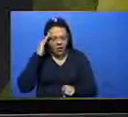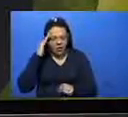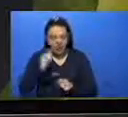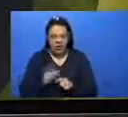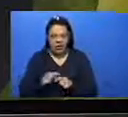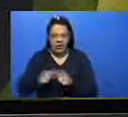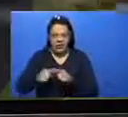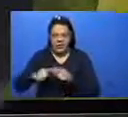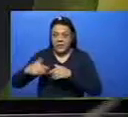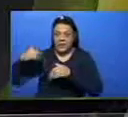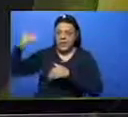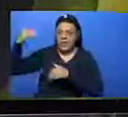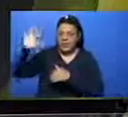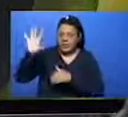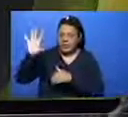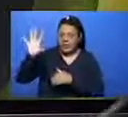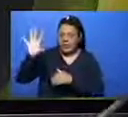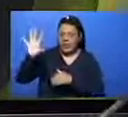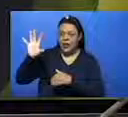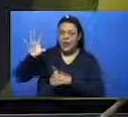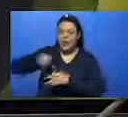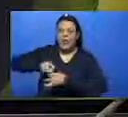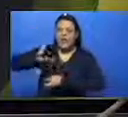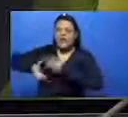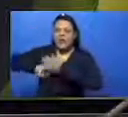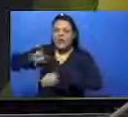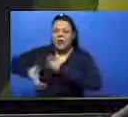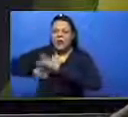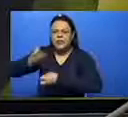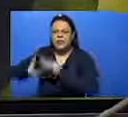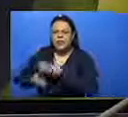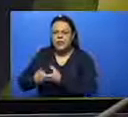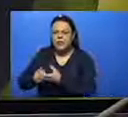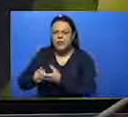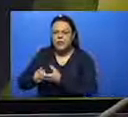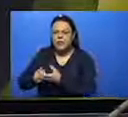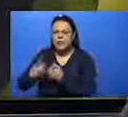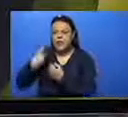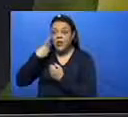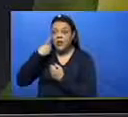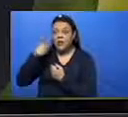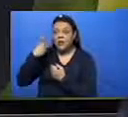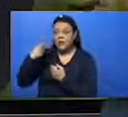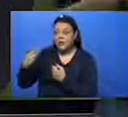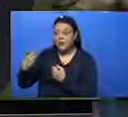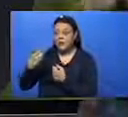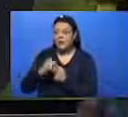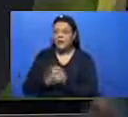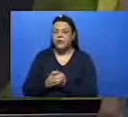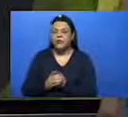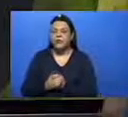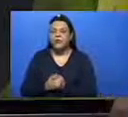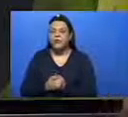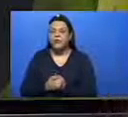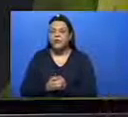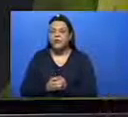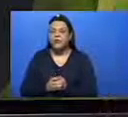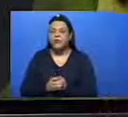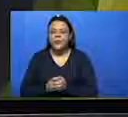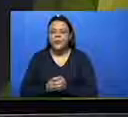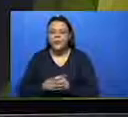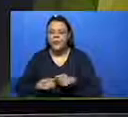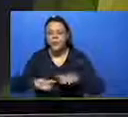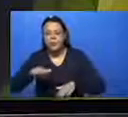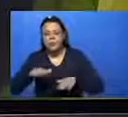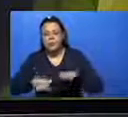ó, os dados eles são mais chamativos, são mais apresentáveis. Então isso aqui vai de acordo